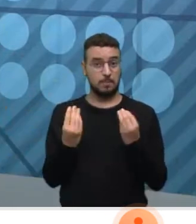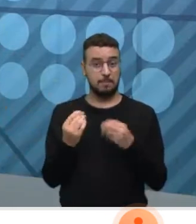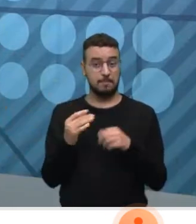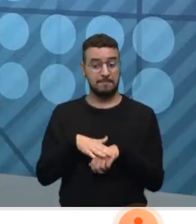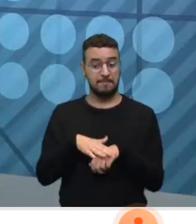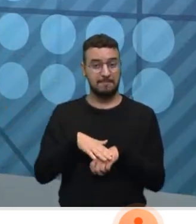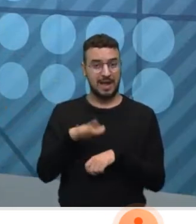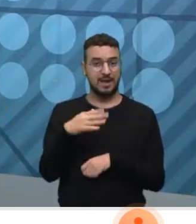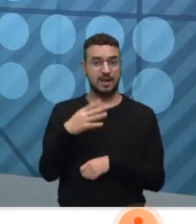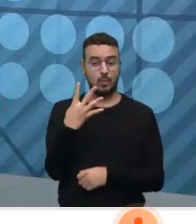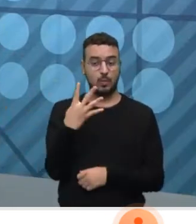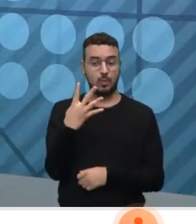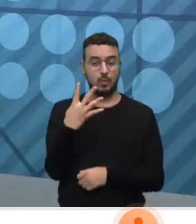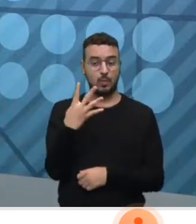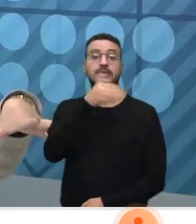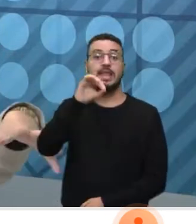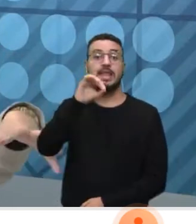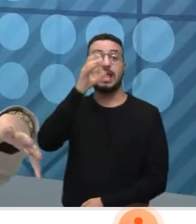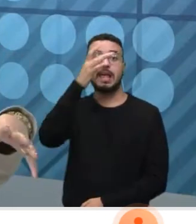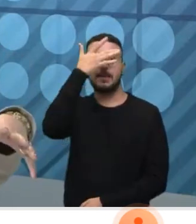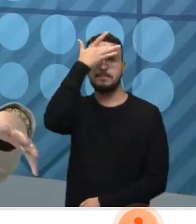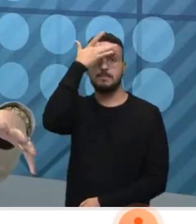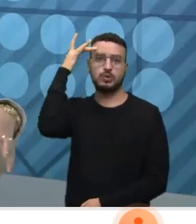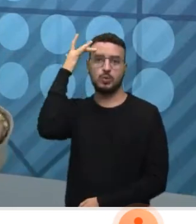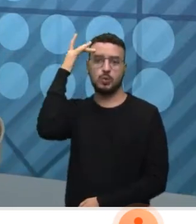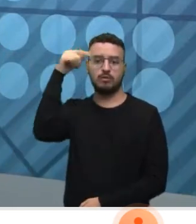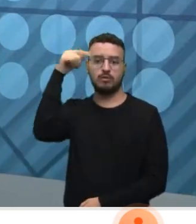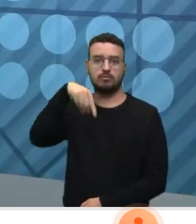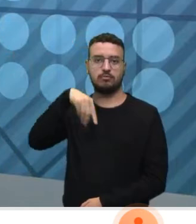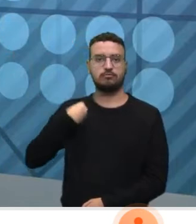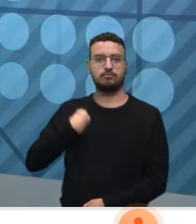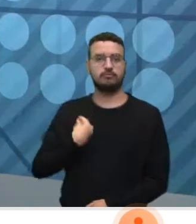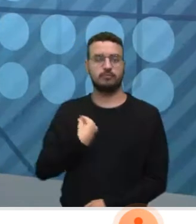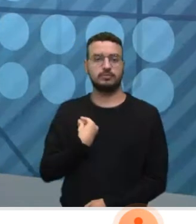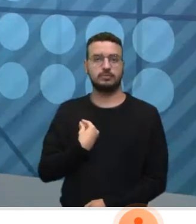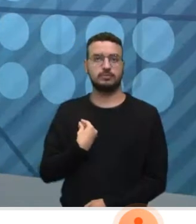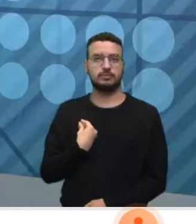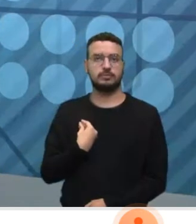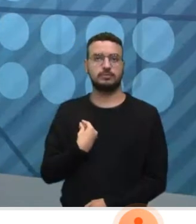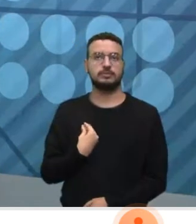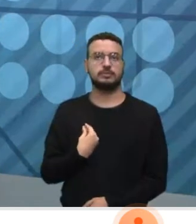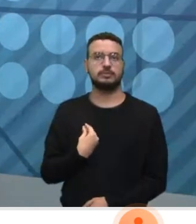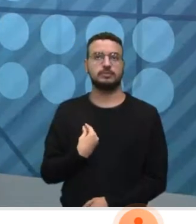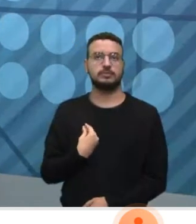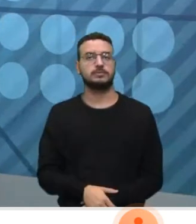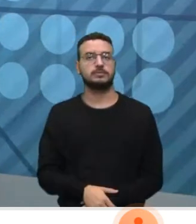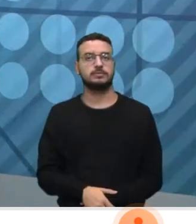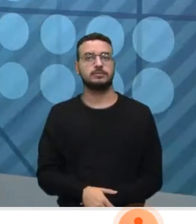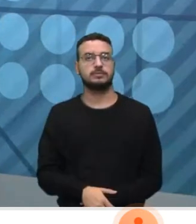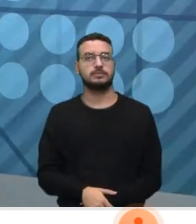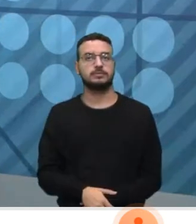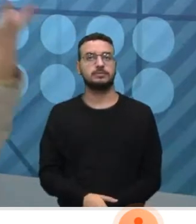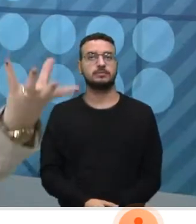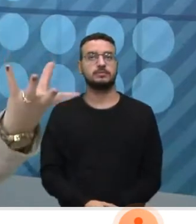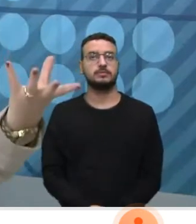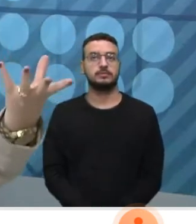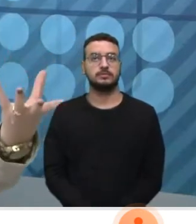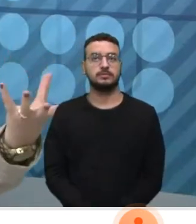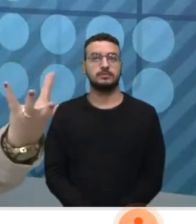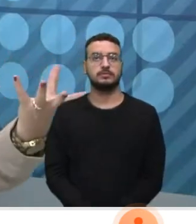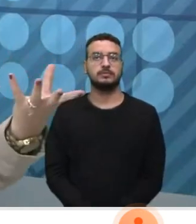10 pessoas na sala. Aí eu falei, olha, nós 2, depois nós 3, mas mais de